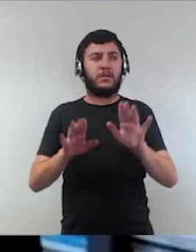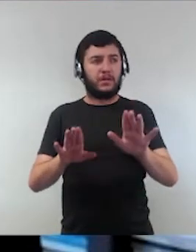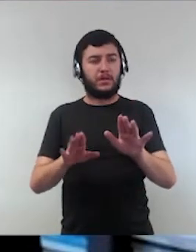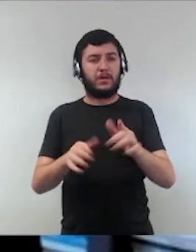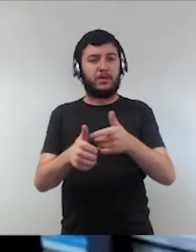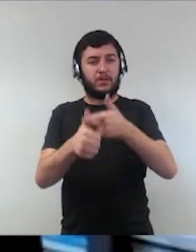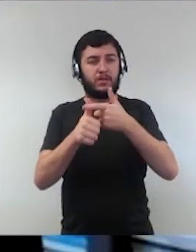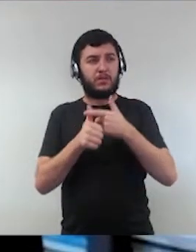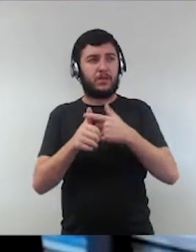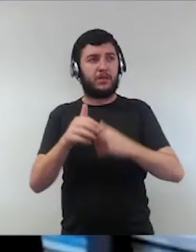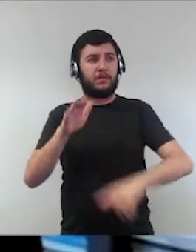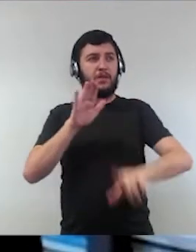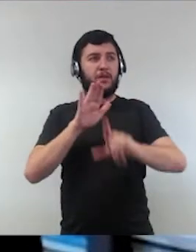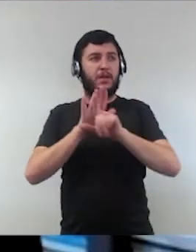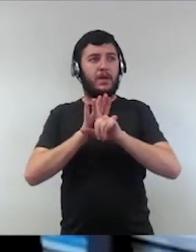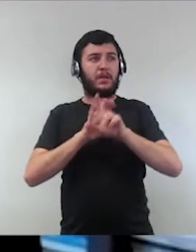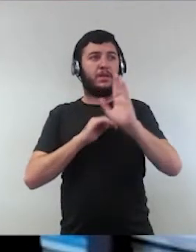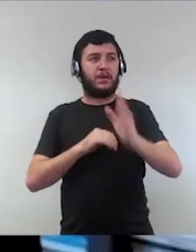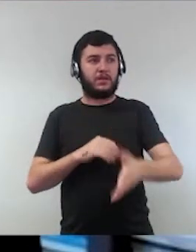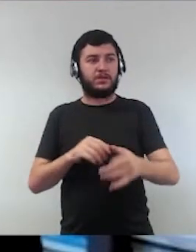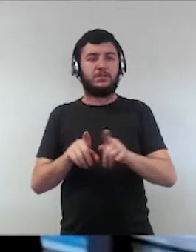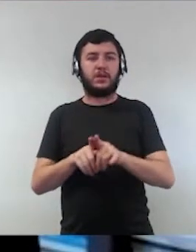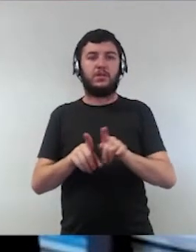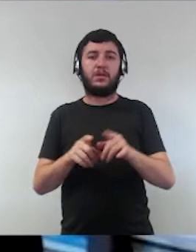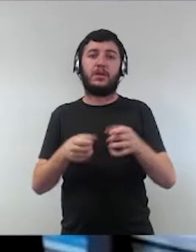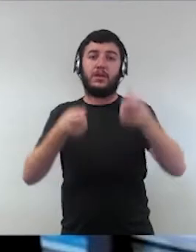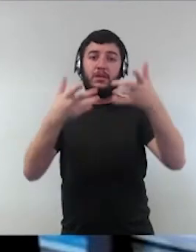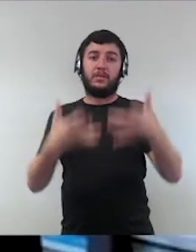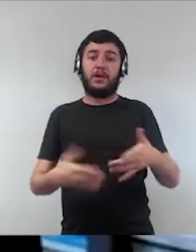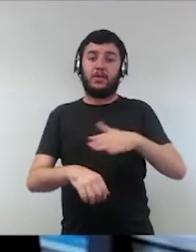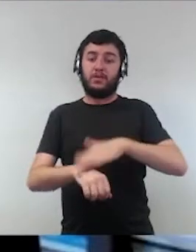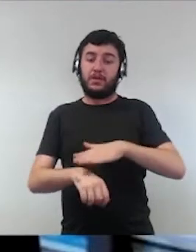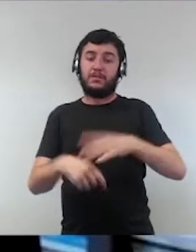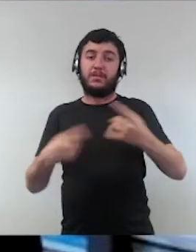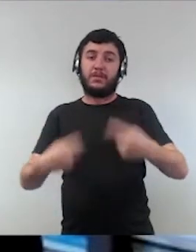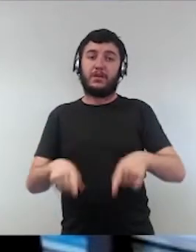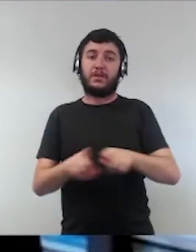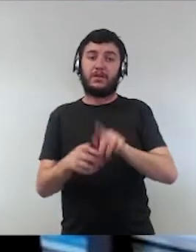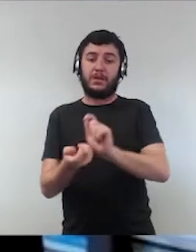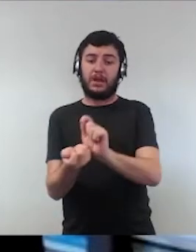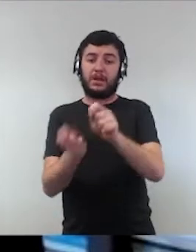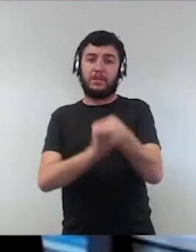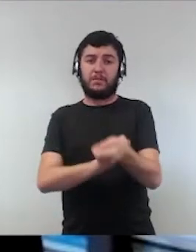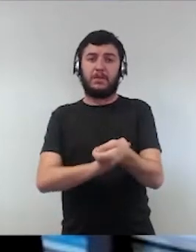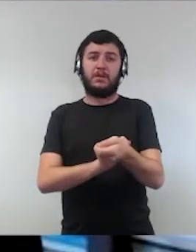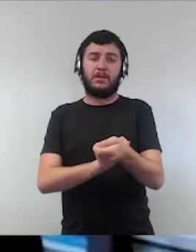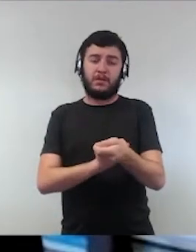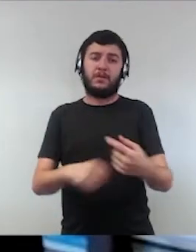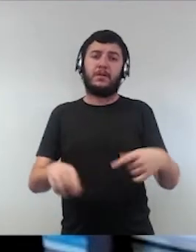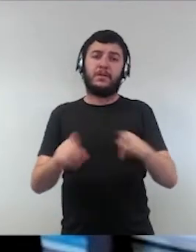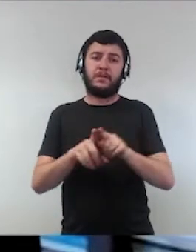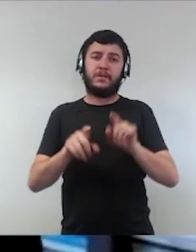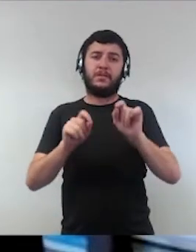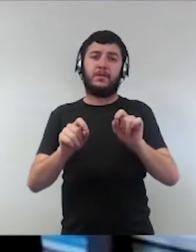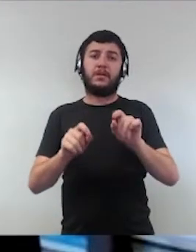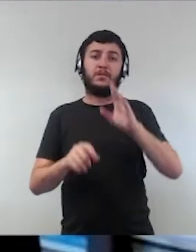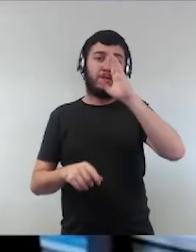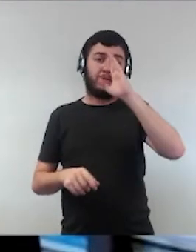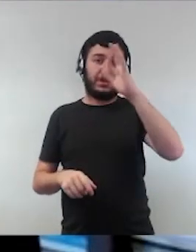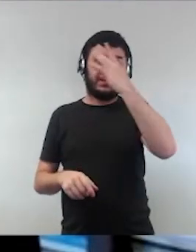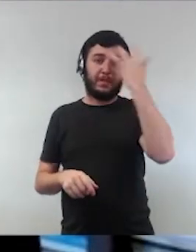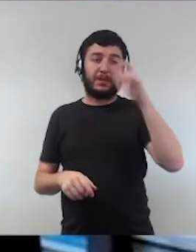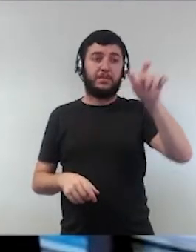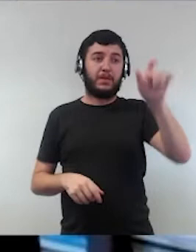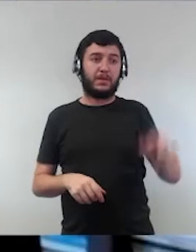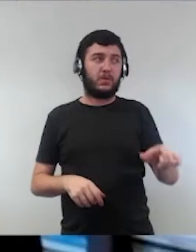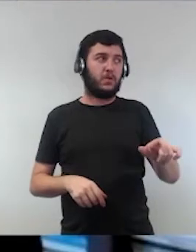sanções, mas a lei já entraria em vigor, o que seria um tempo necessário até para adaptação dos principais agentes